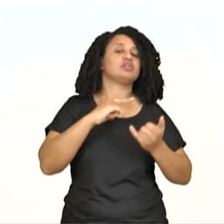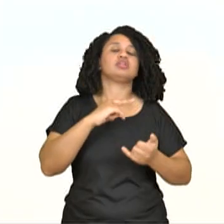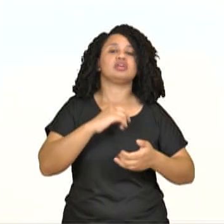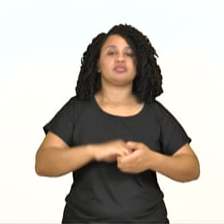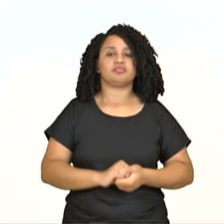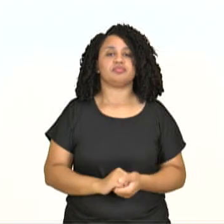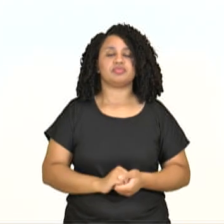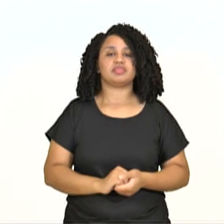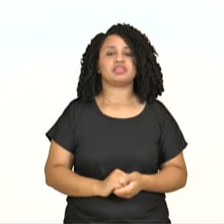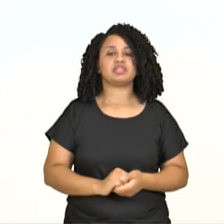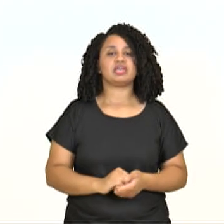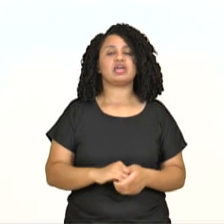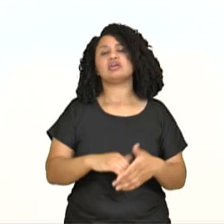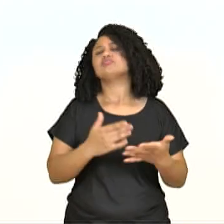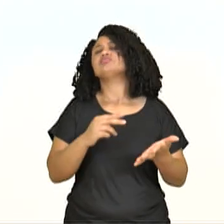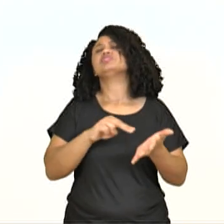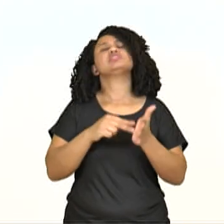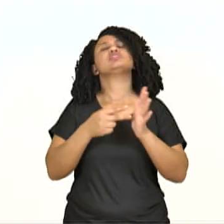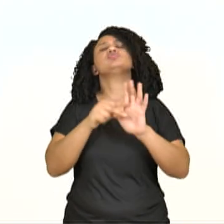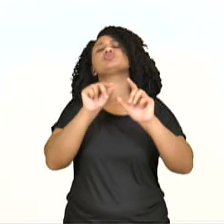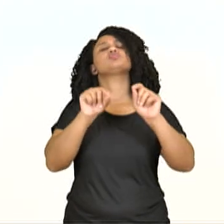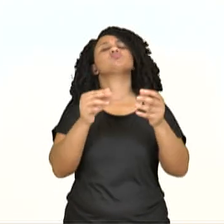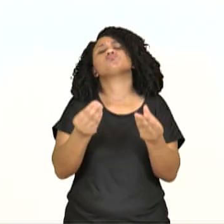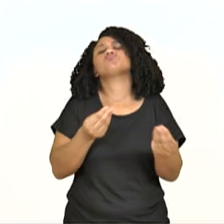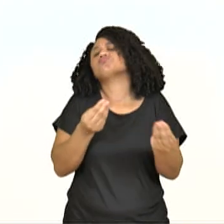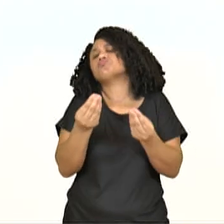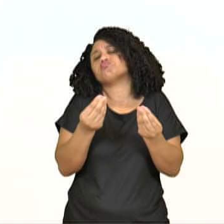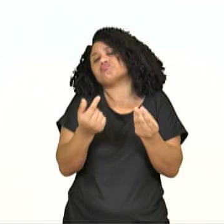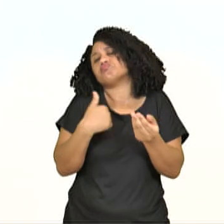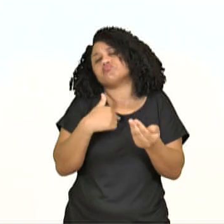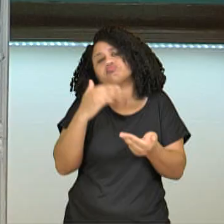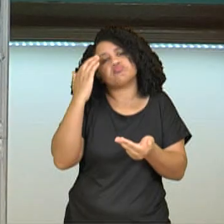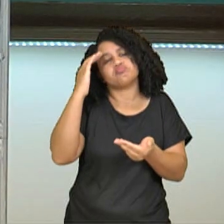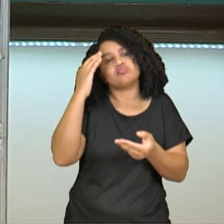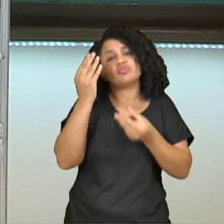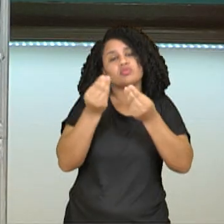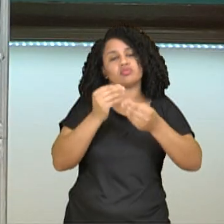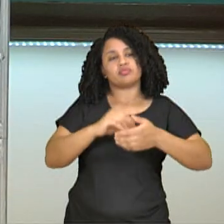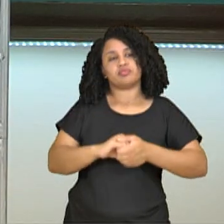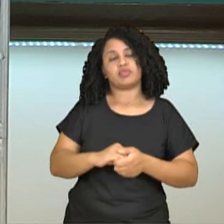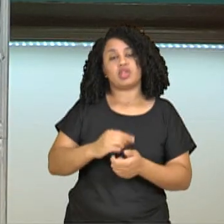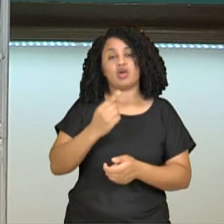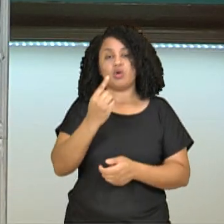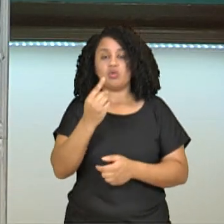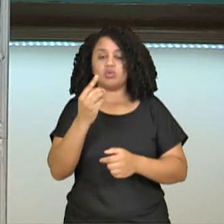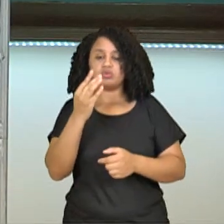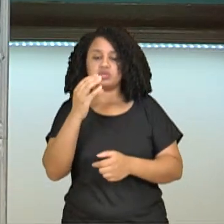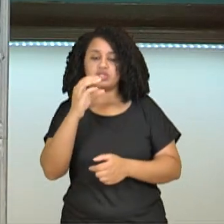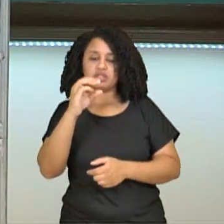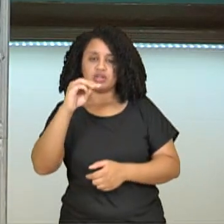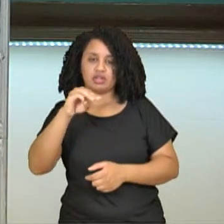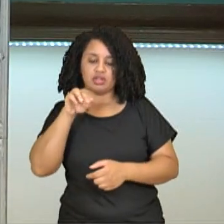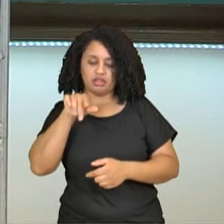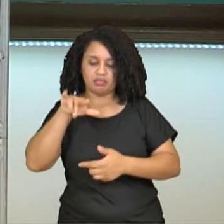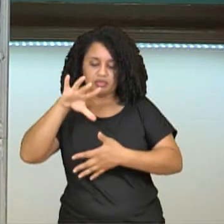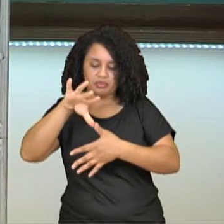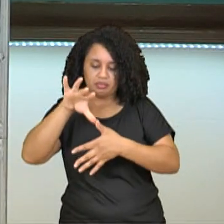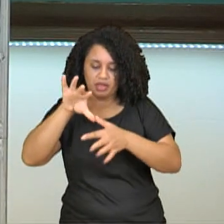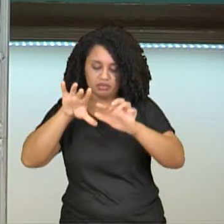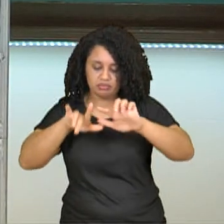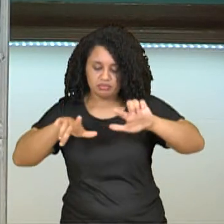para 200.000. O que significa 1 para 200.000? Que cada 1 centímetro nesse